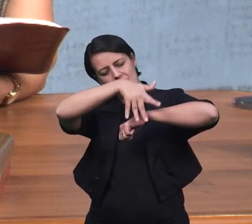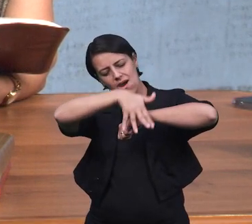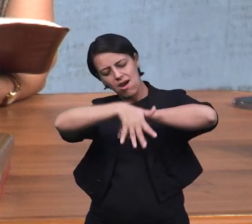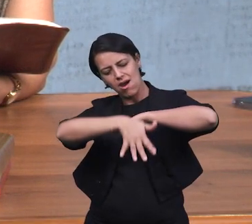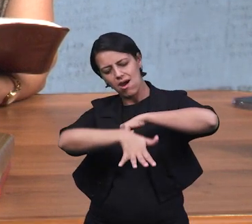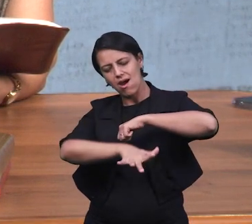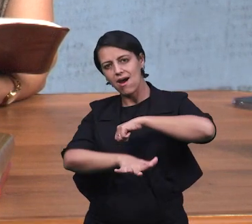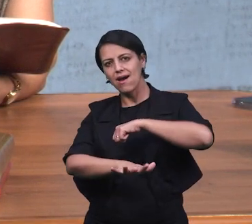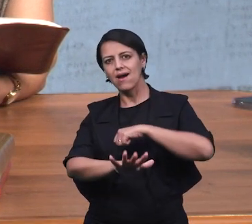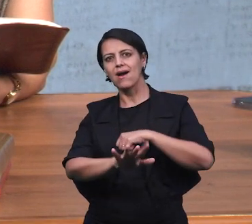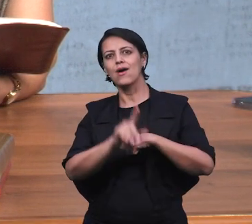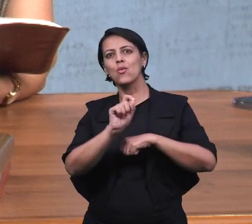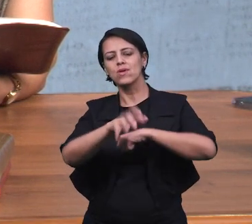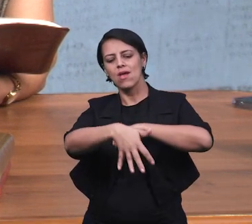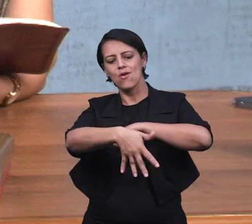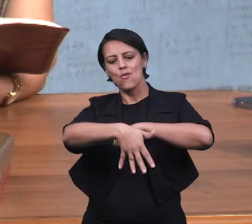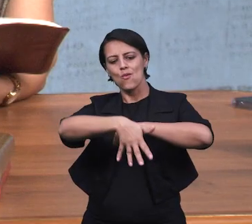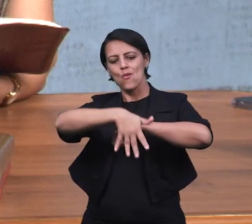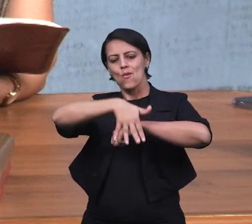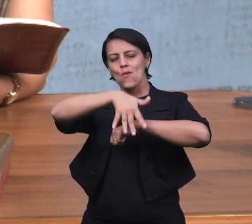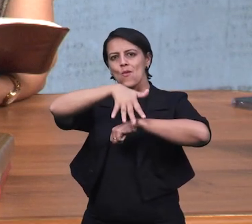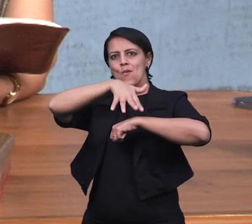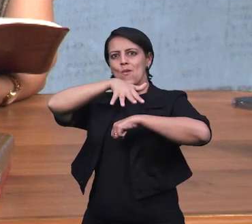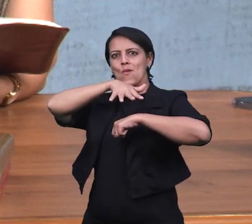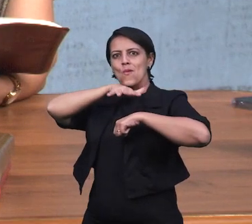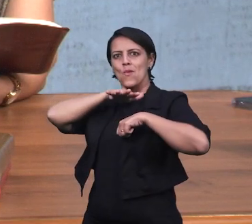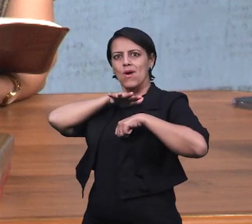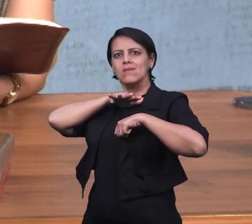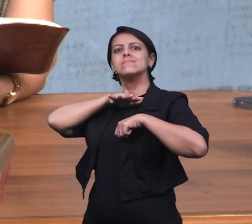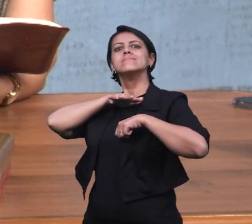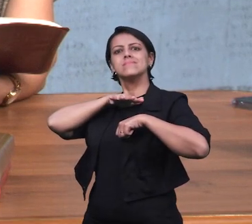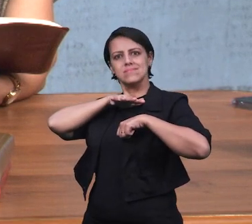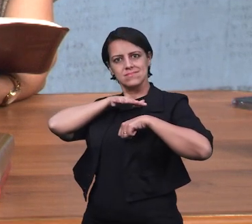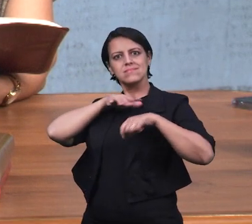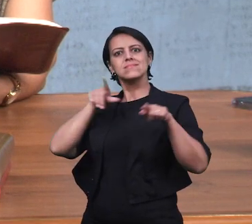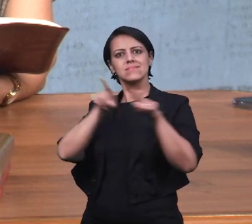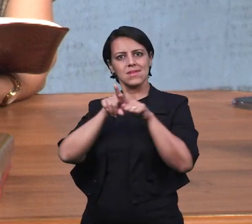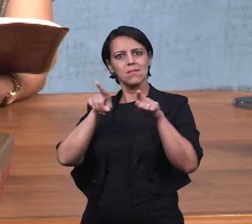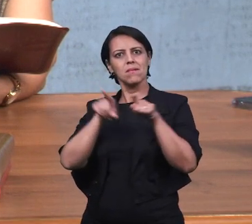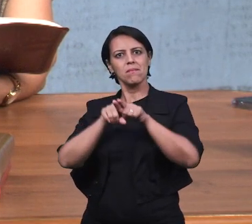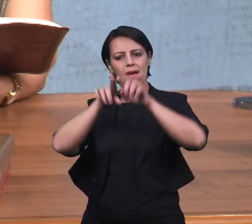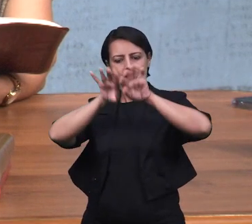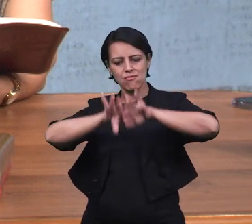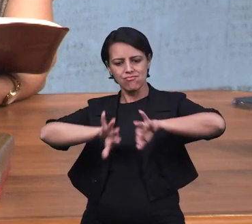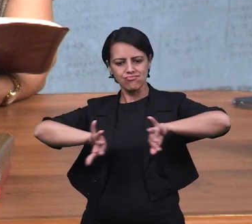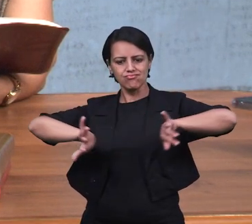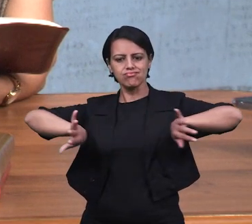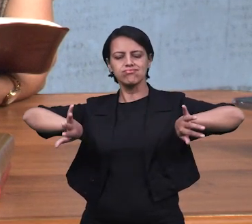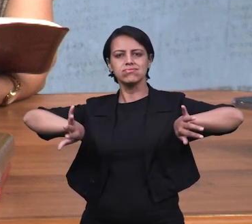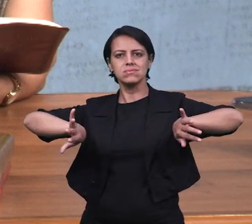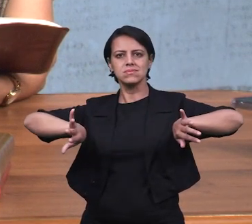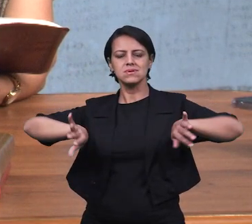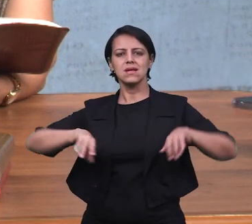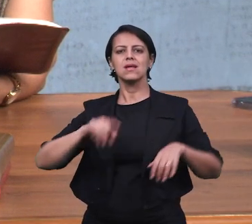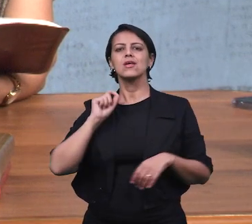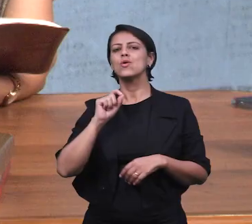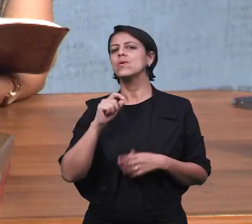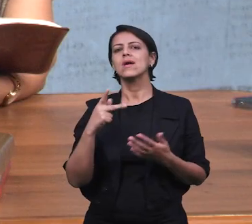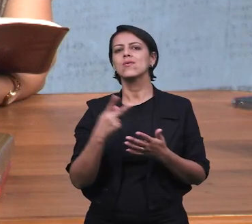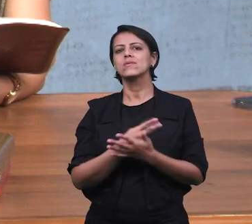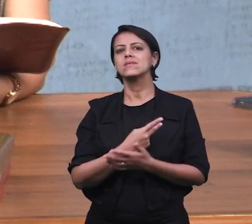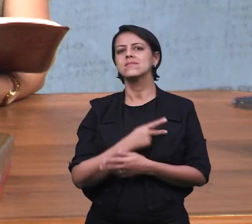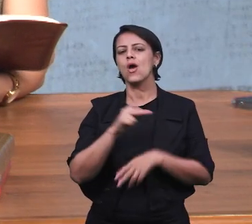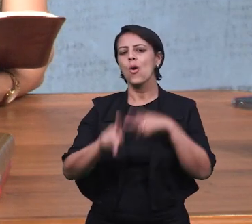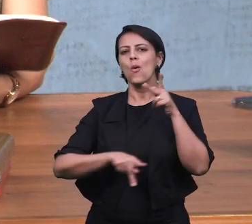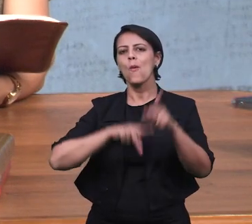salgado, faltavam de todo e separavam-se. Então passou o